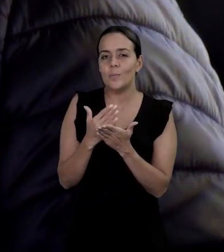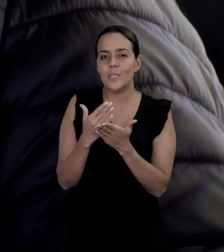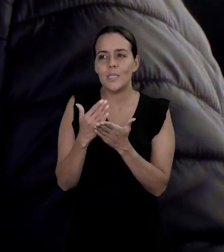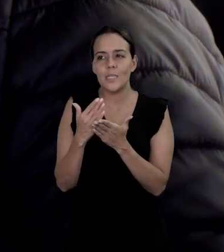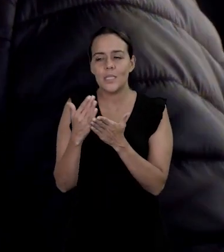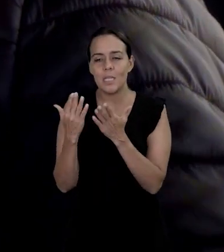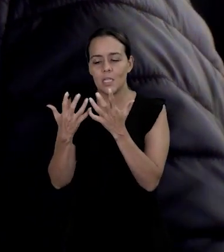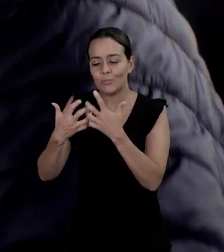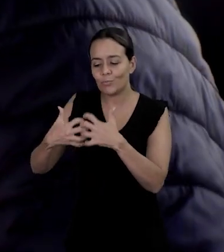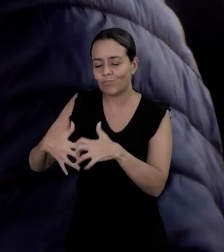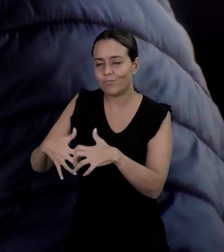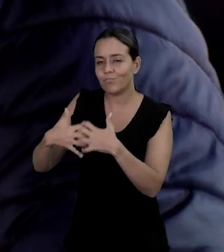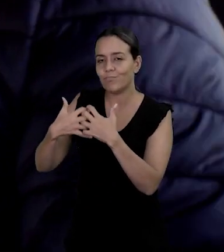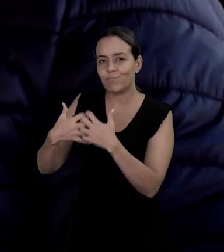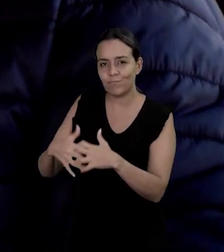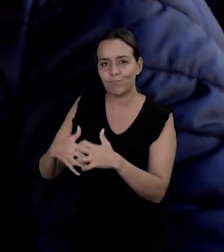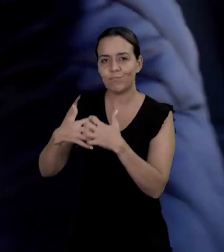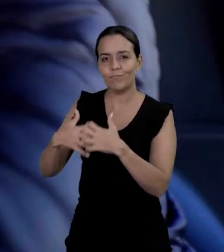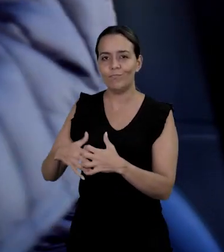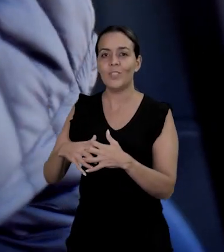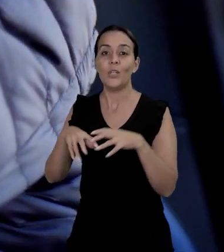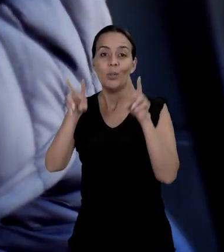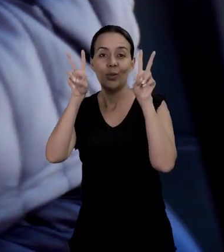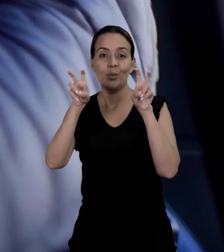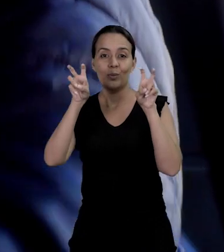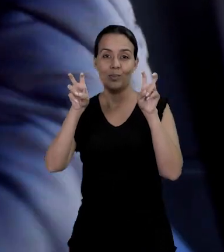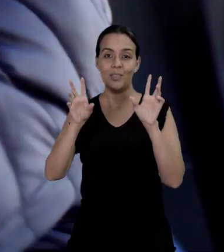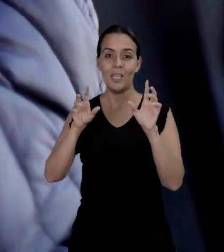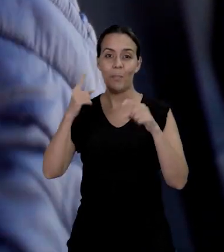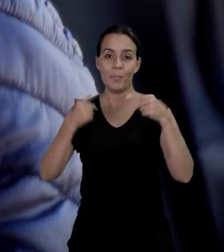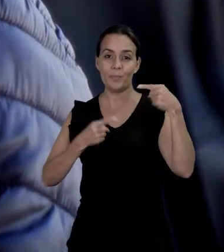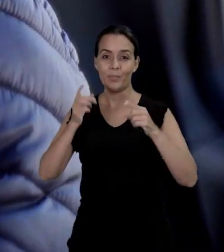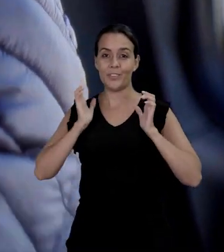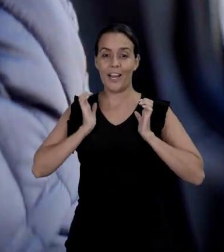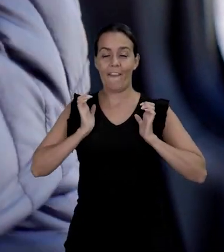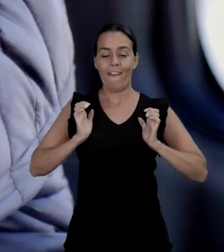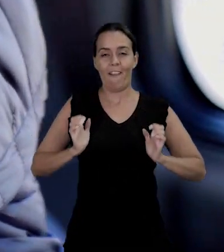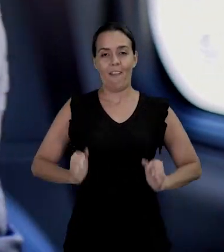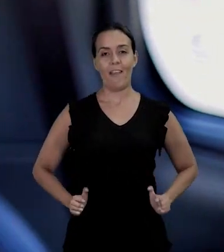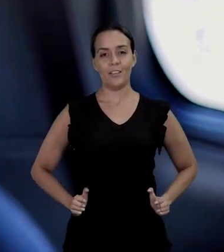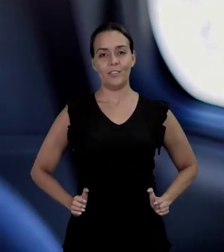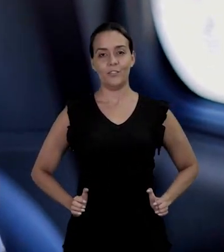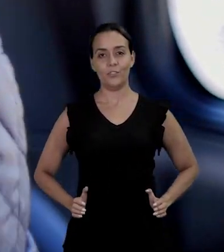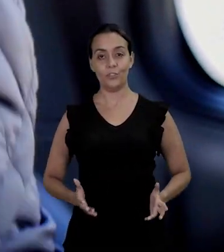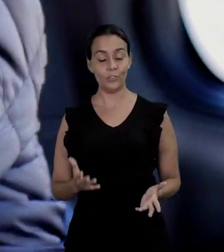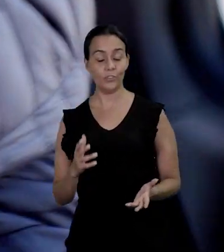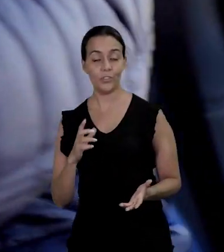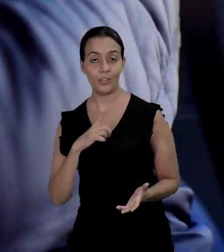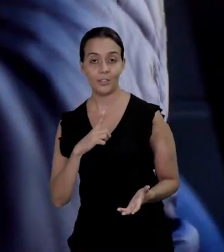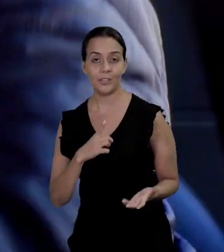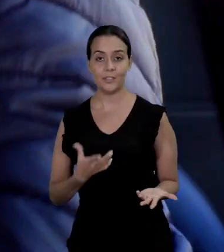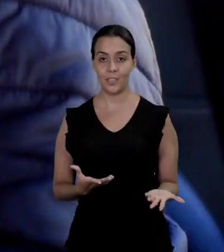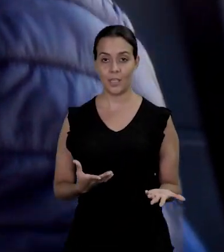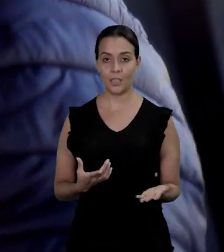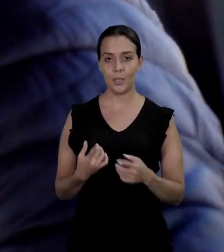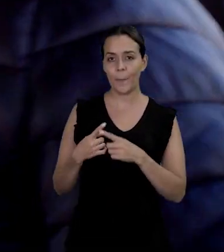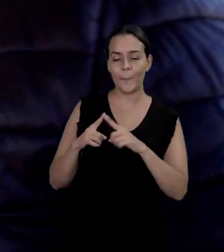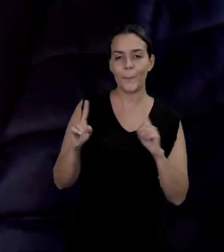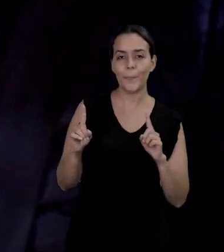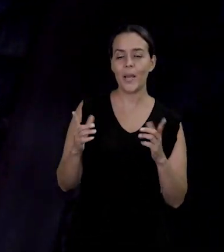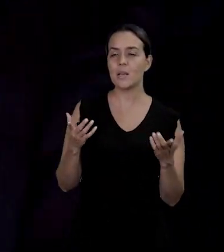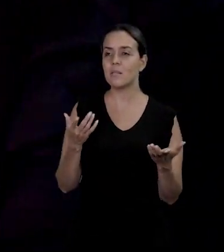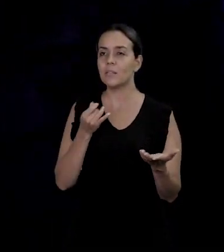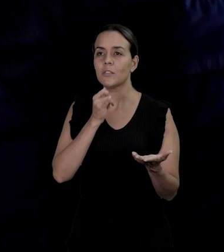fazendo é ético, leva em consideração aspectos das diferentes culturas, das diferentes etnias, das diferentes